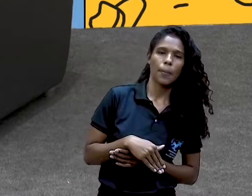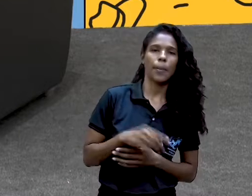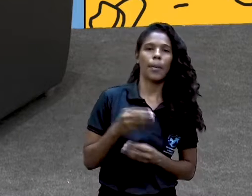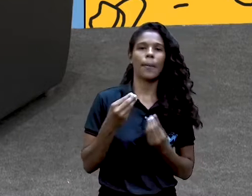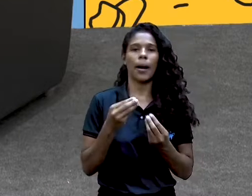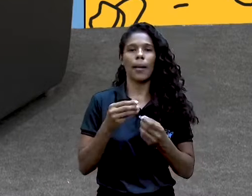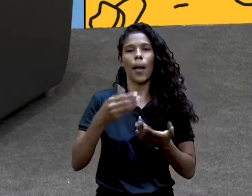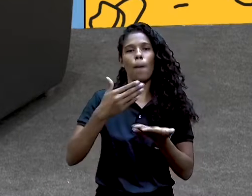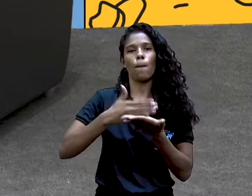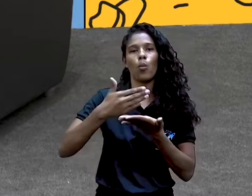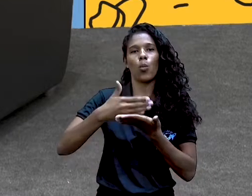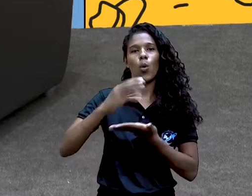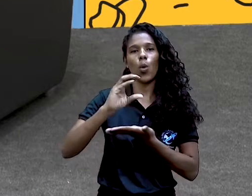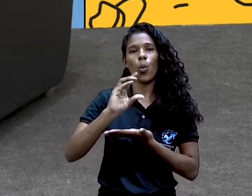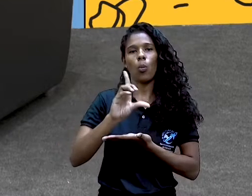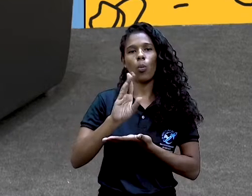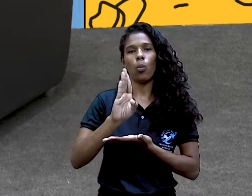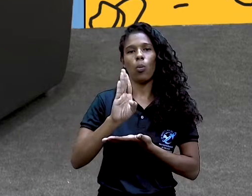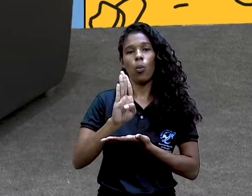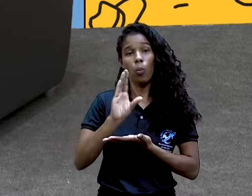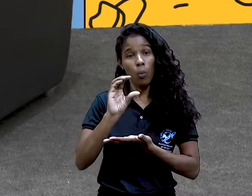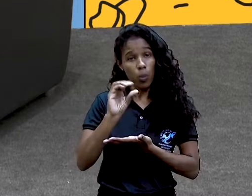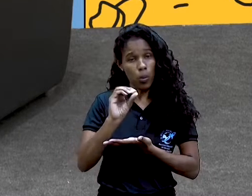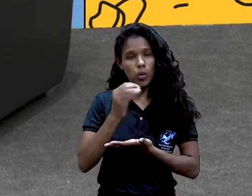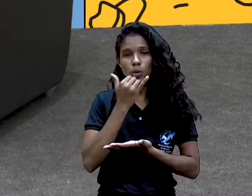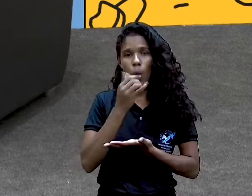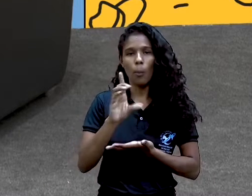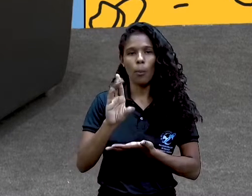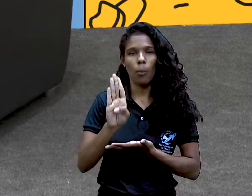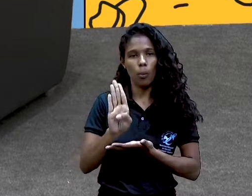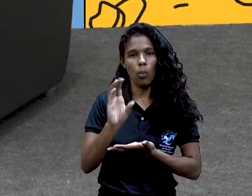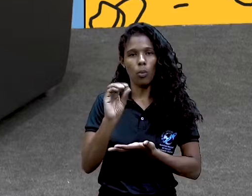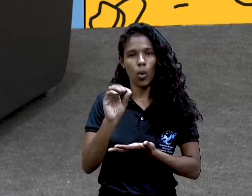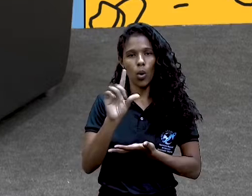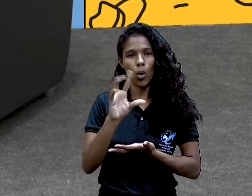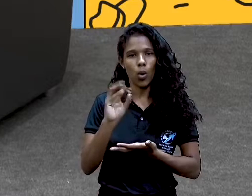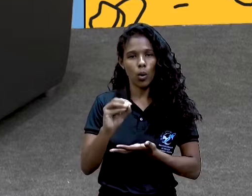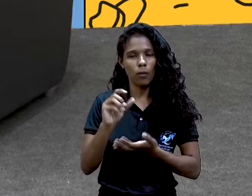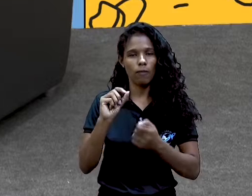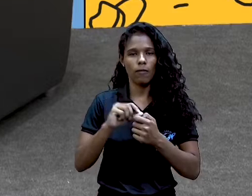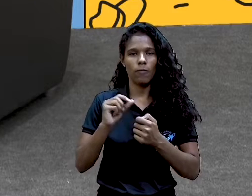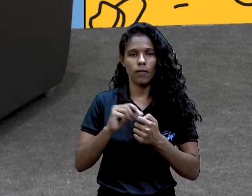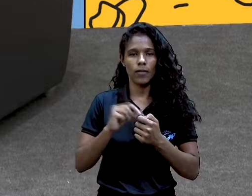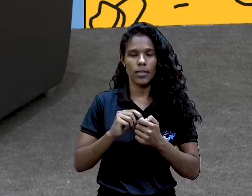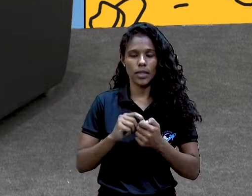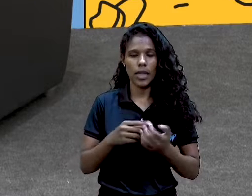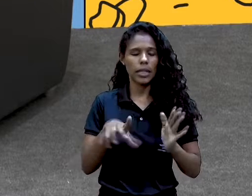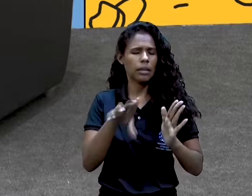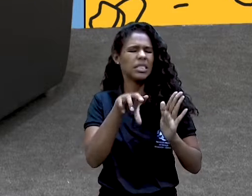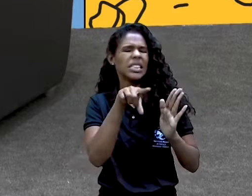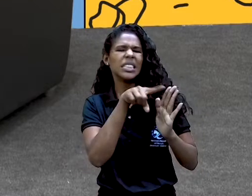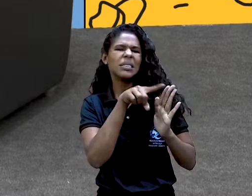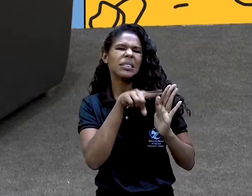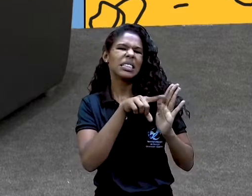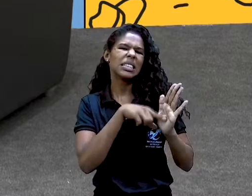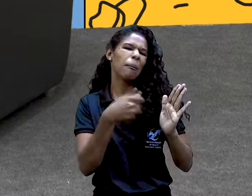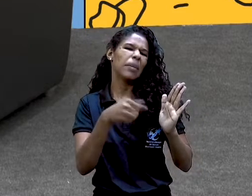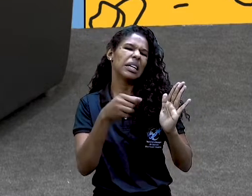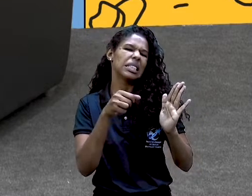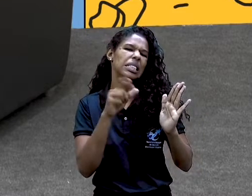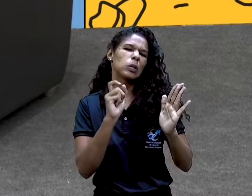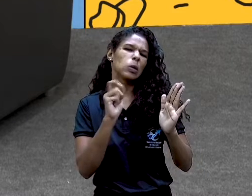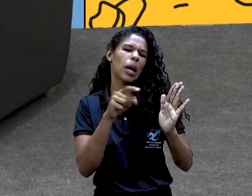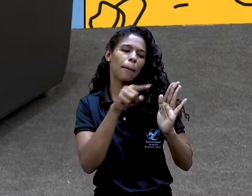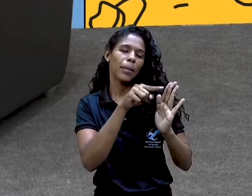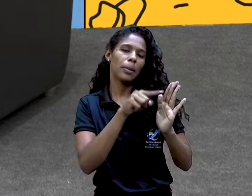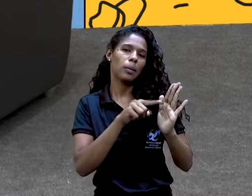numa terceira etapa, é o quê? Colocar ele para o preparo, o assar, o cozer, não sei. E aí você depois tem o momento de degustar aquilo